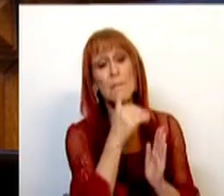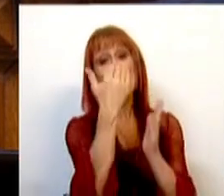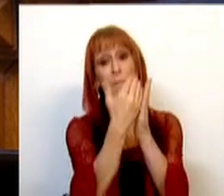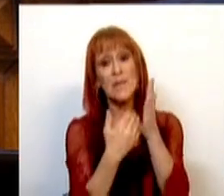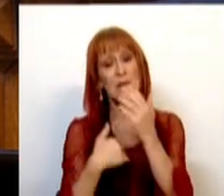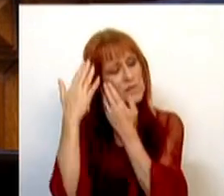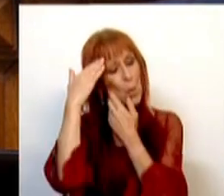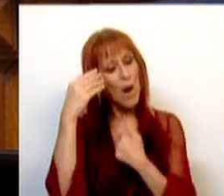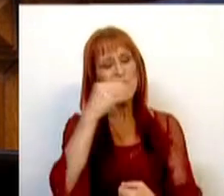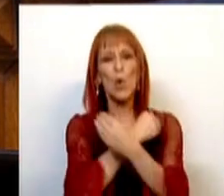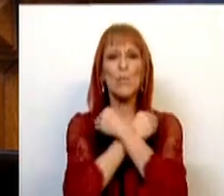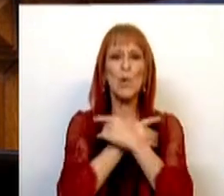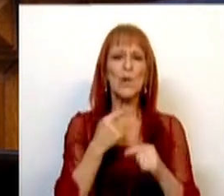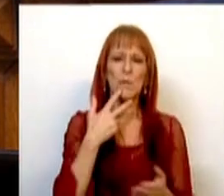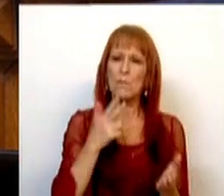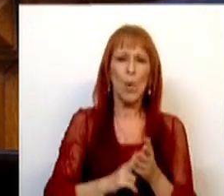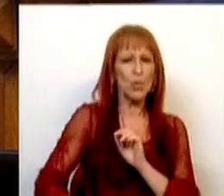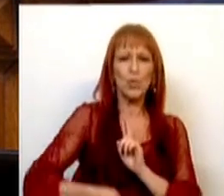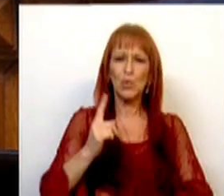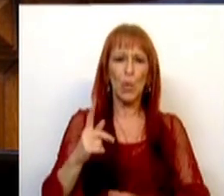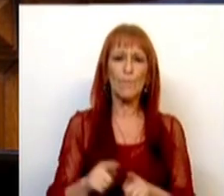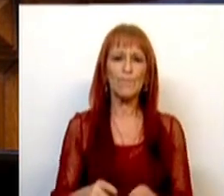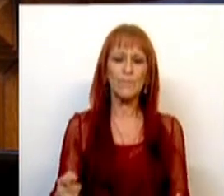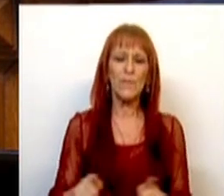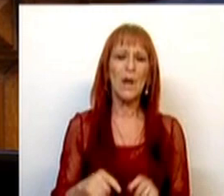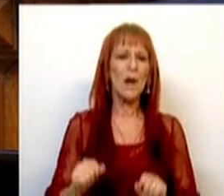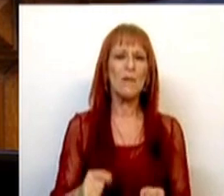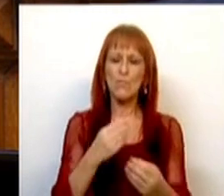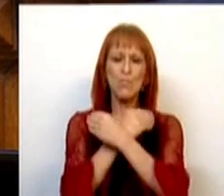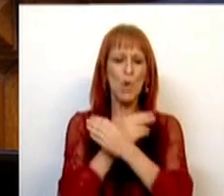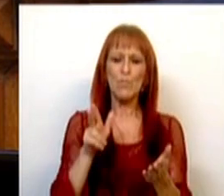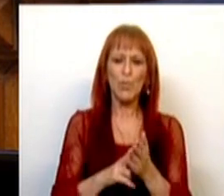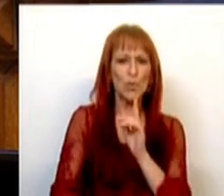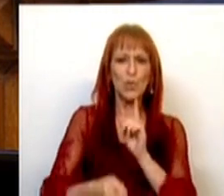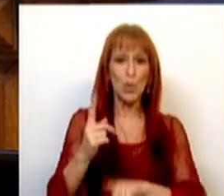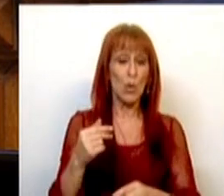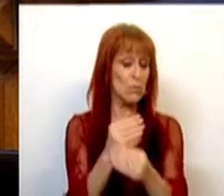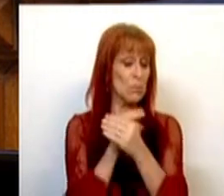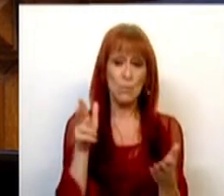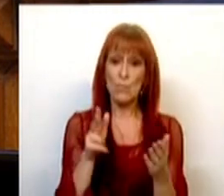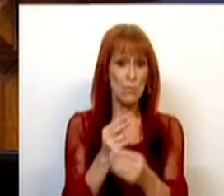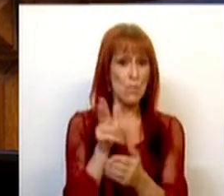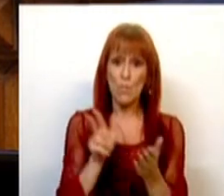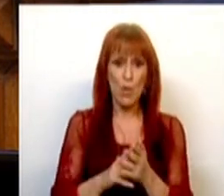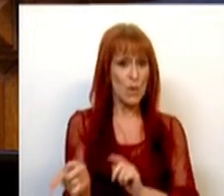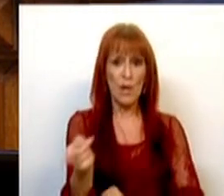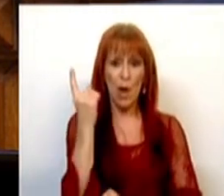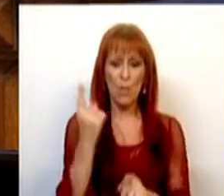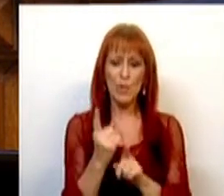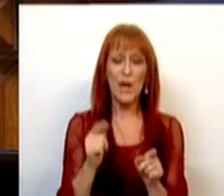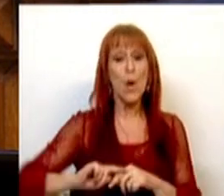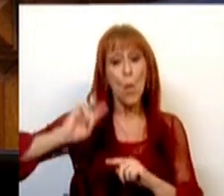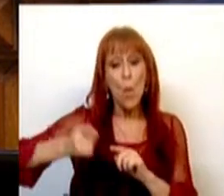que o Bloco de Esquerda não tem razão. O Bloco de Esquerda não tem razão, não tem razão, porque todos